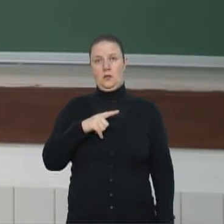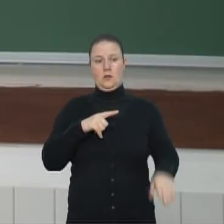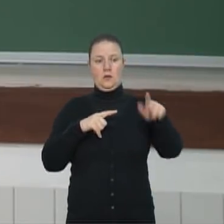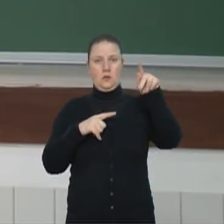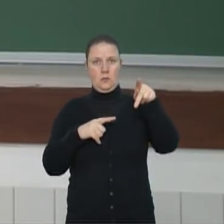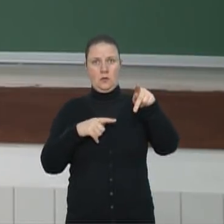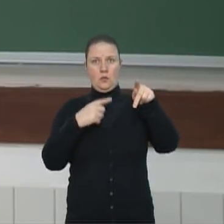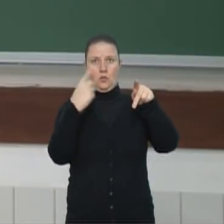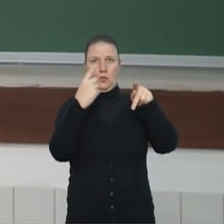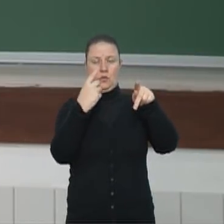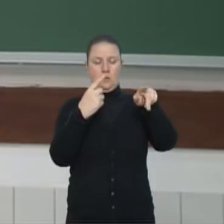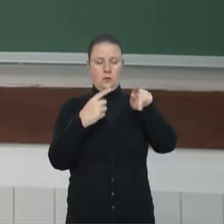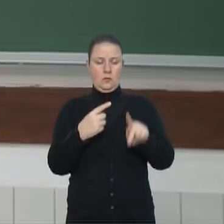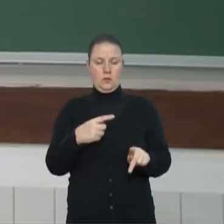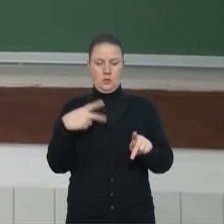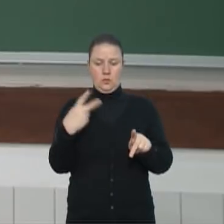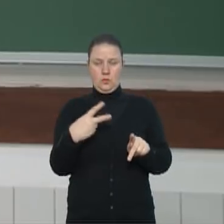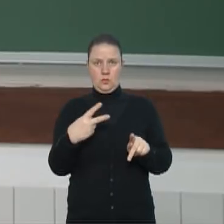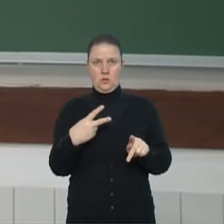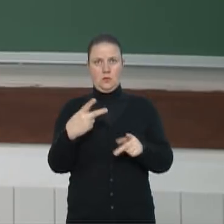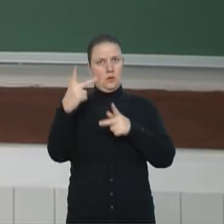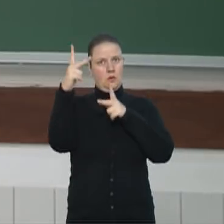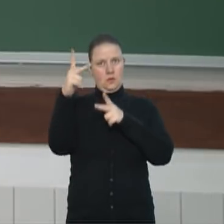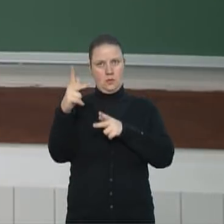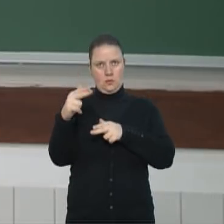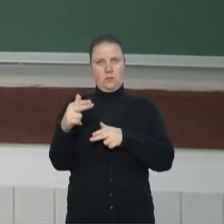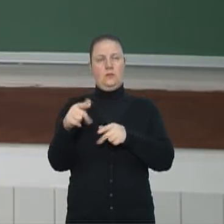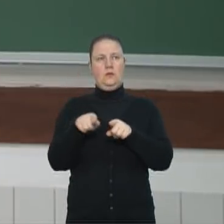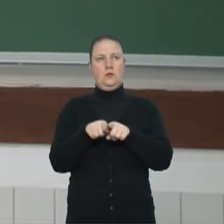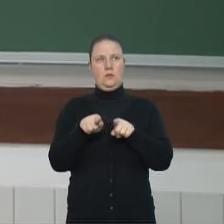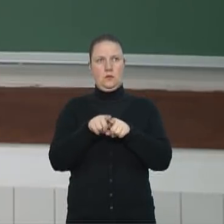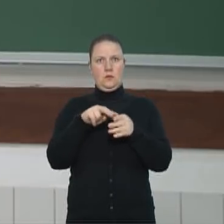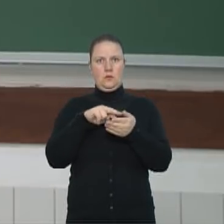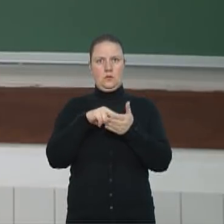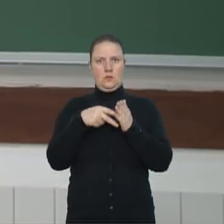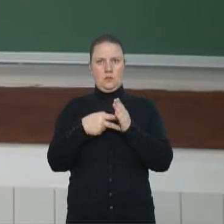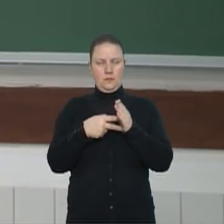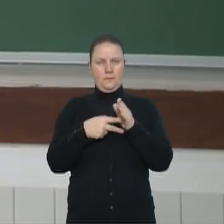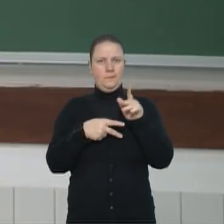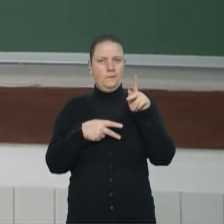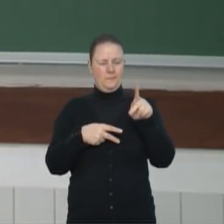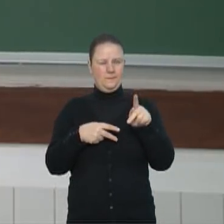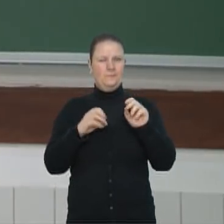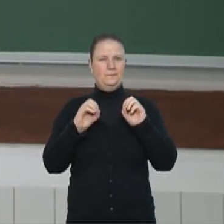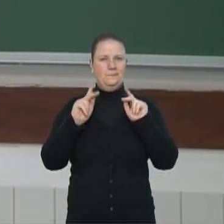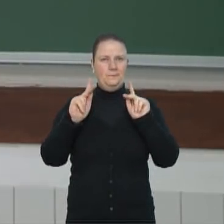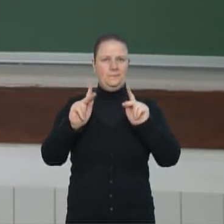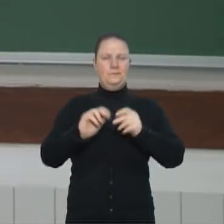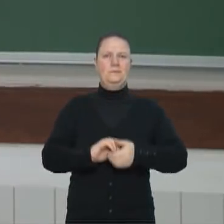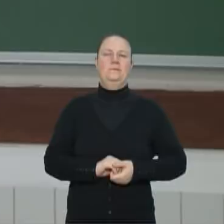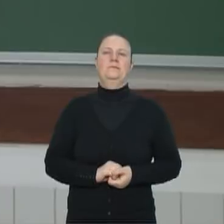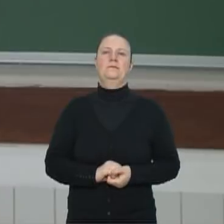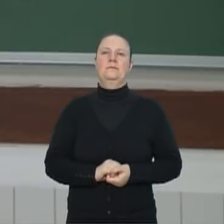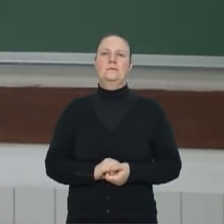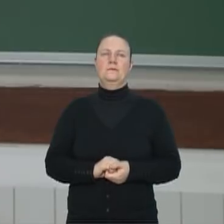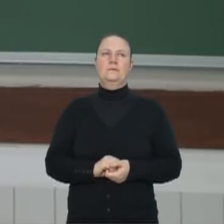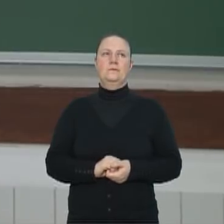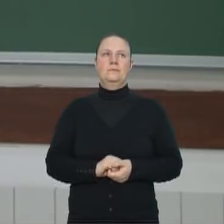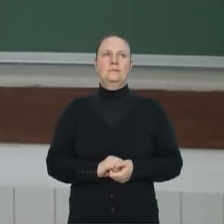raízes reais e iguais, ok? É isso que significa esses valores de P, beleza?